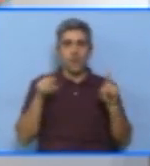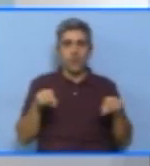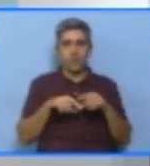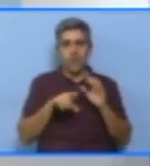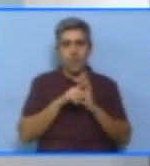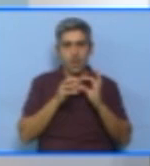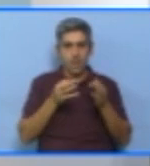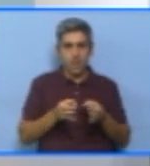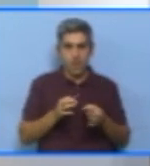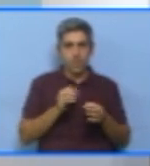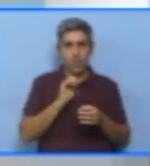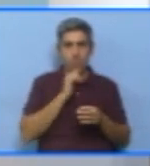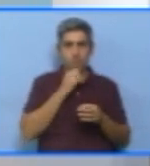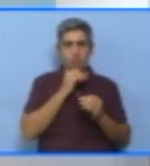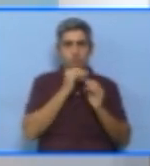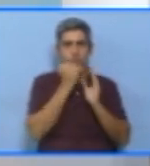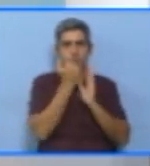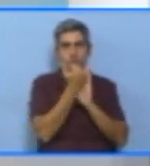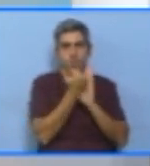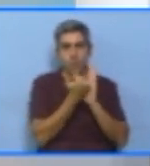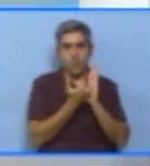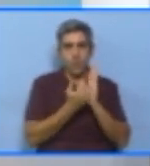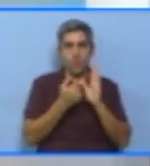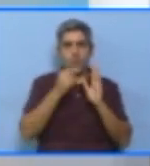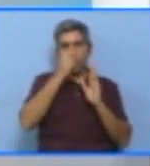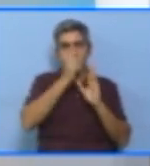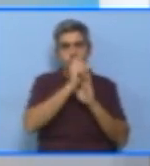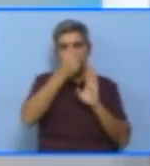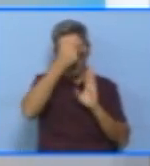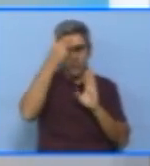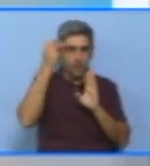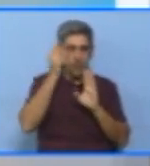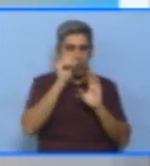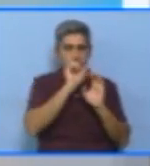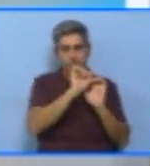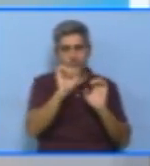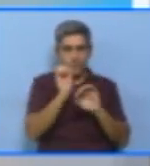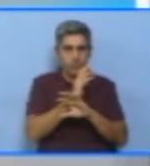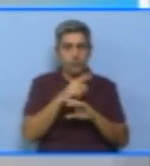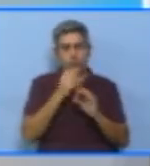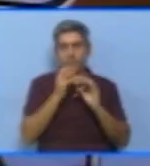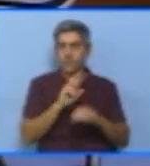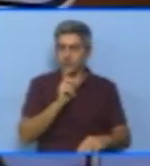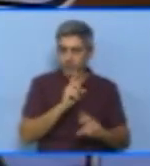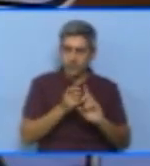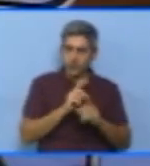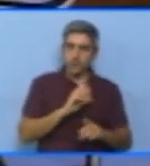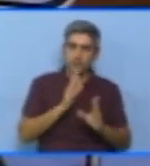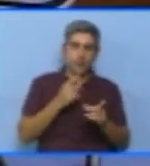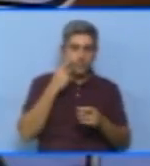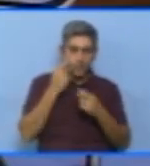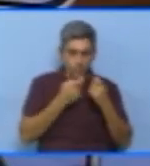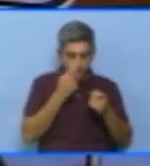legal, os códigos e as etiquetas, e depois então está tudo feito. Não. É preciso